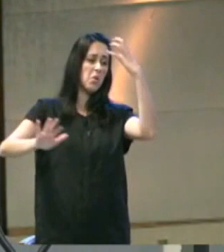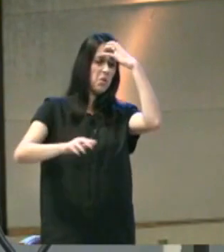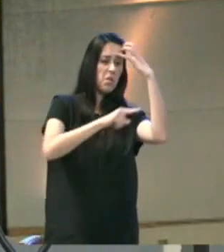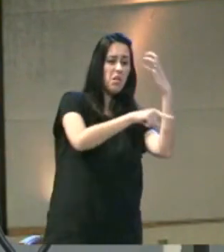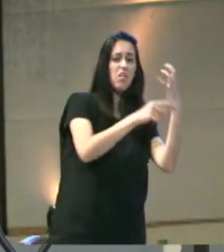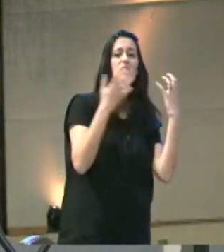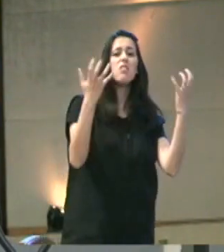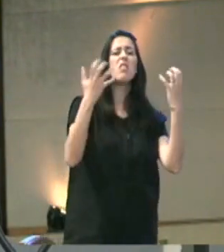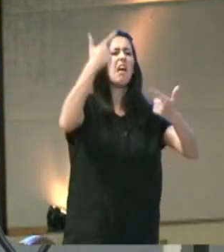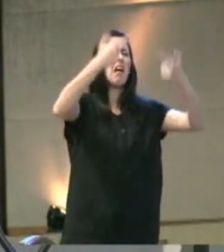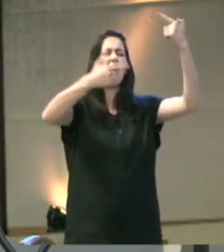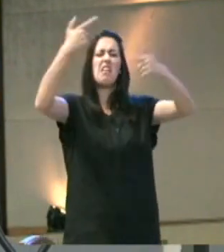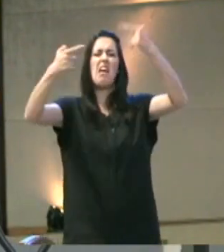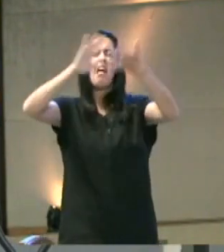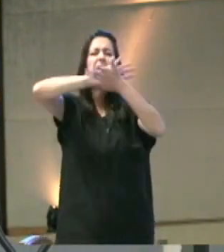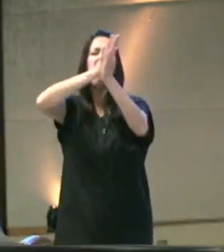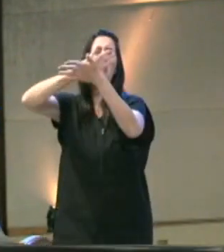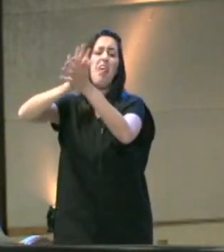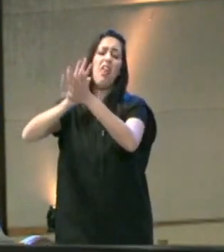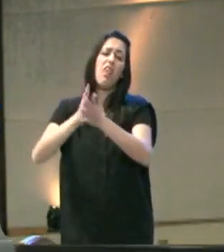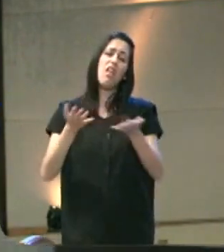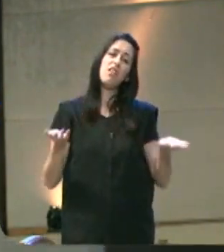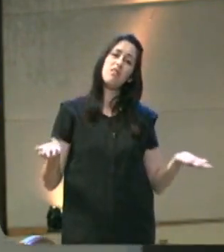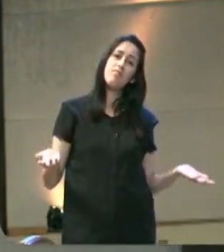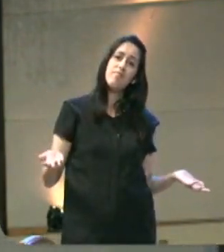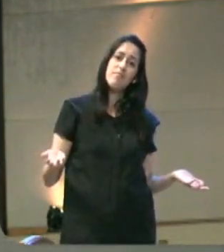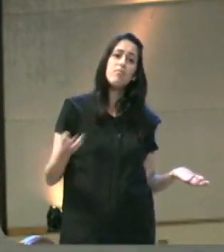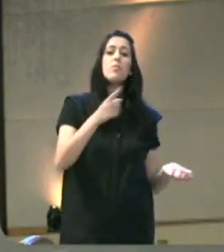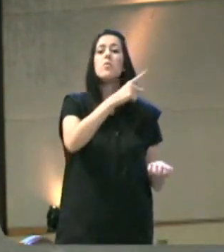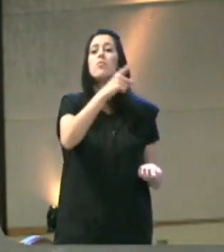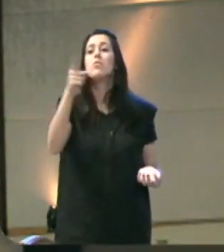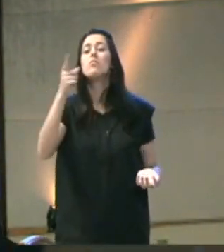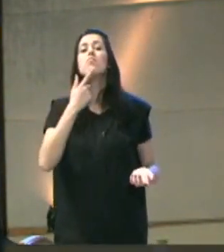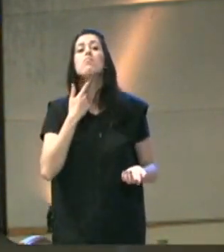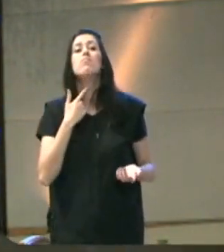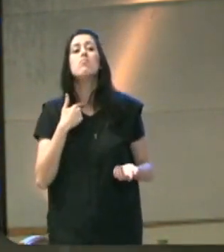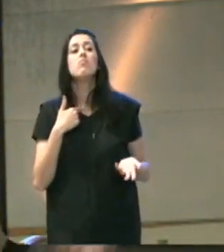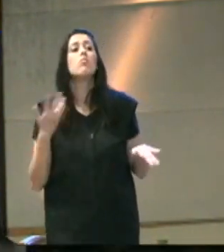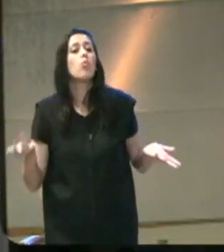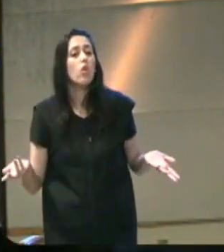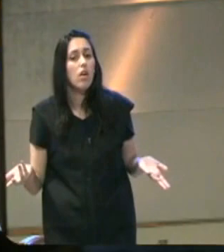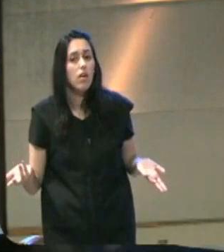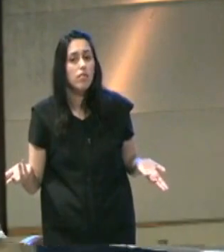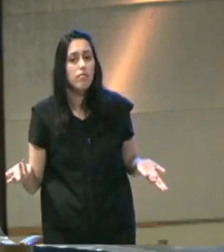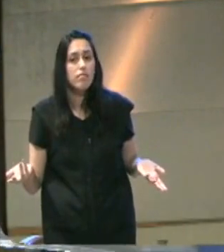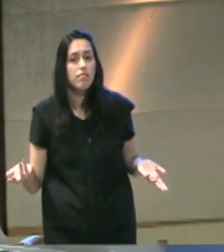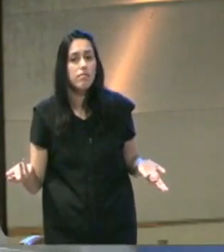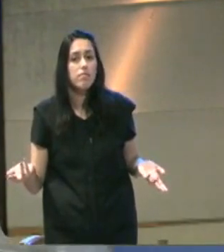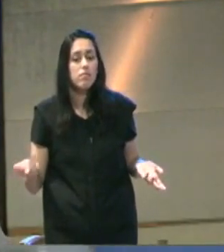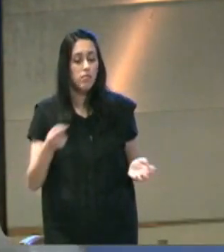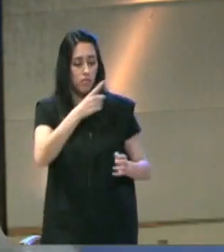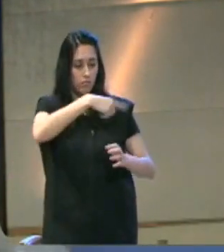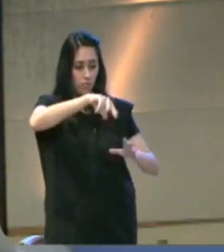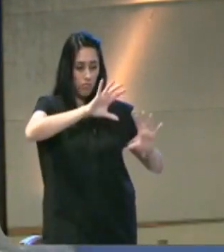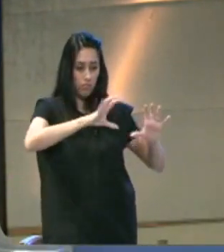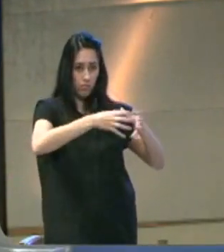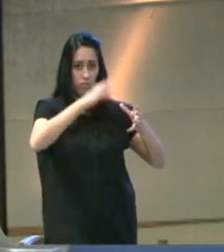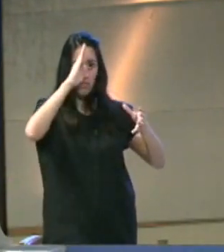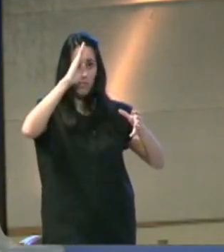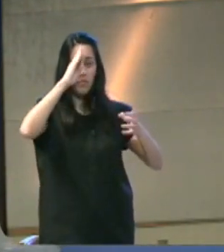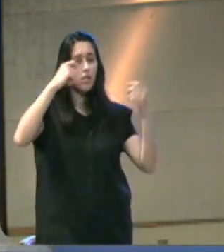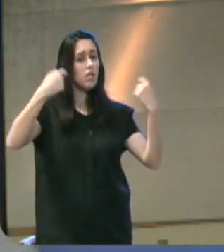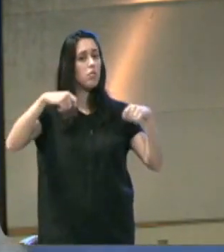quer o quê? Só que para terminar com a guerra, ele precisava usar a estratégia de Deus.